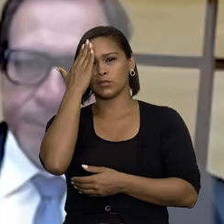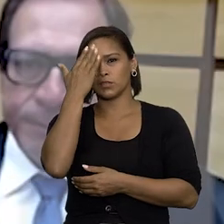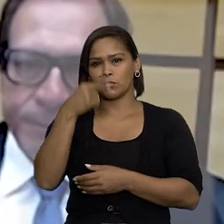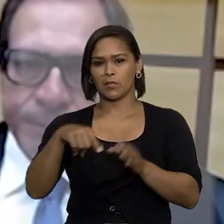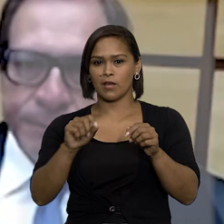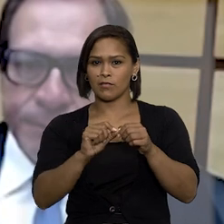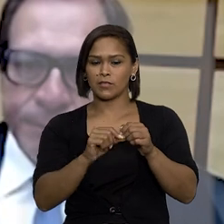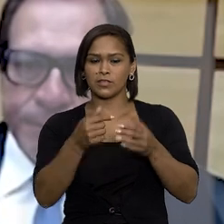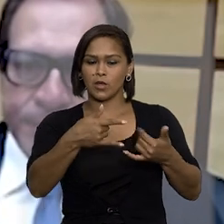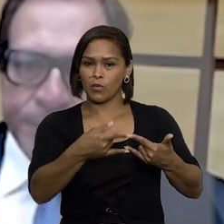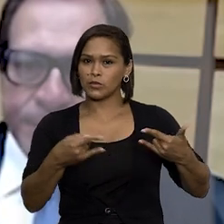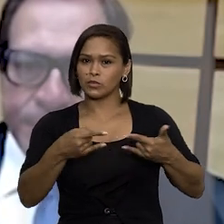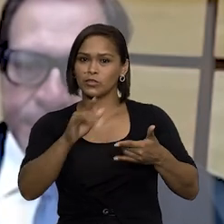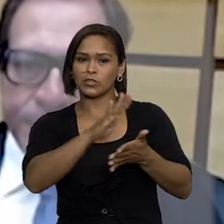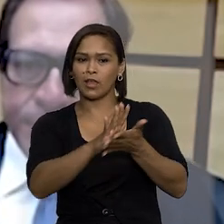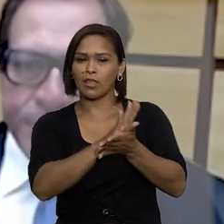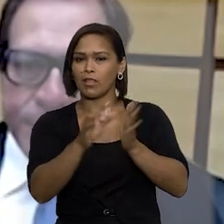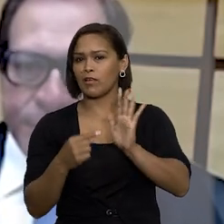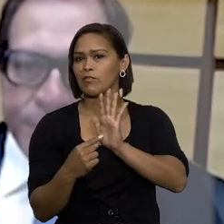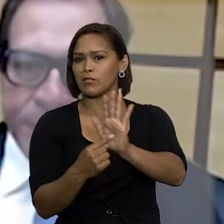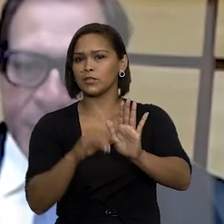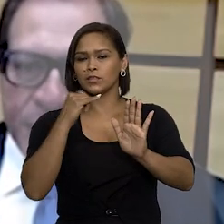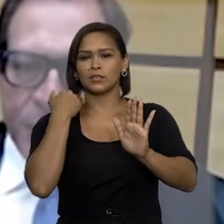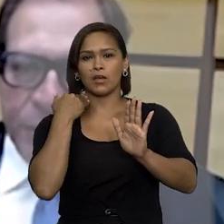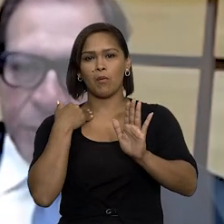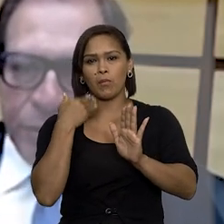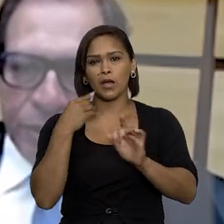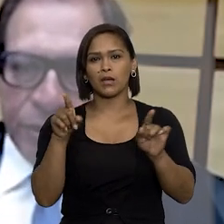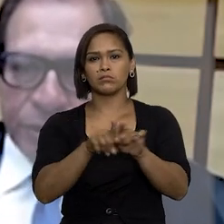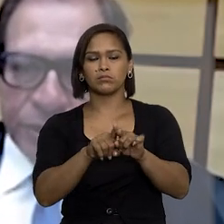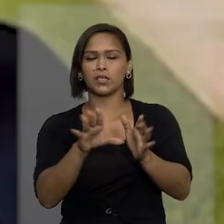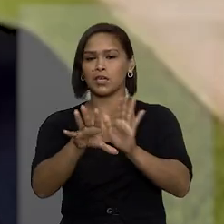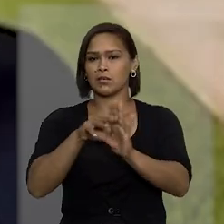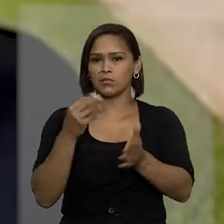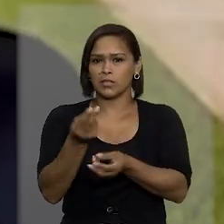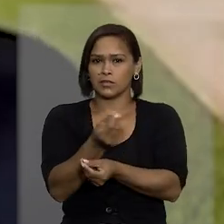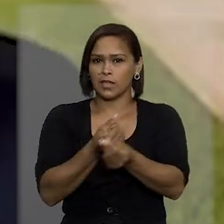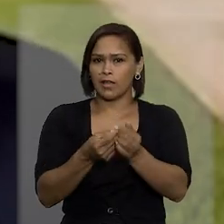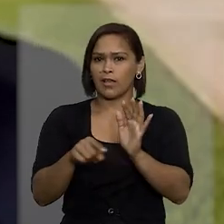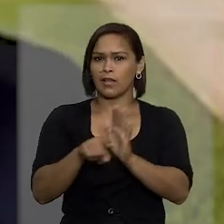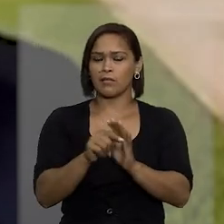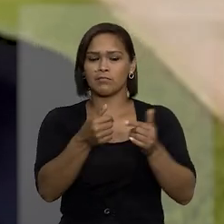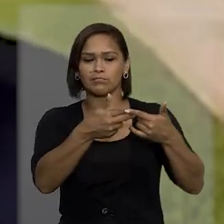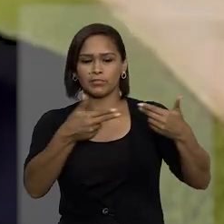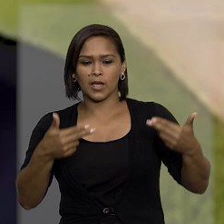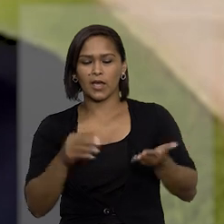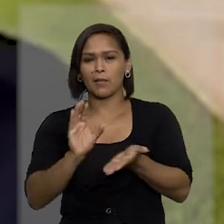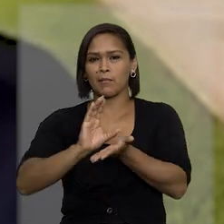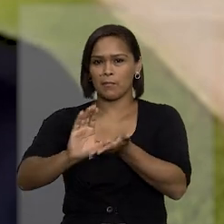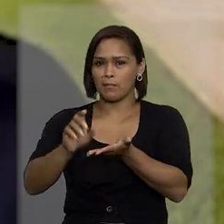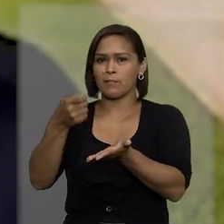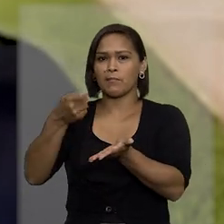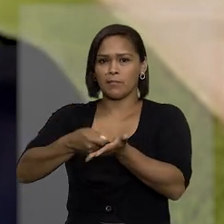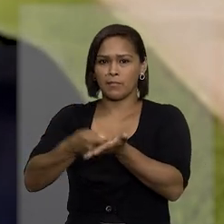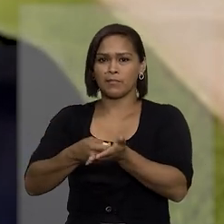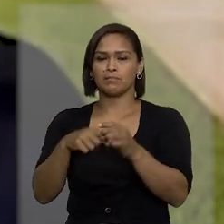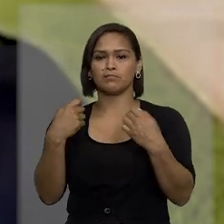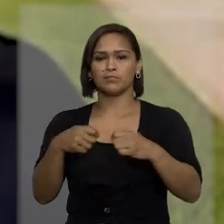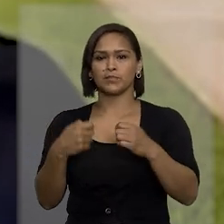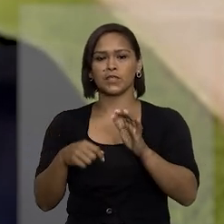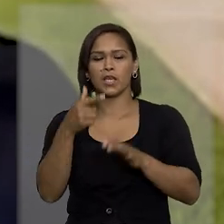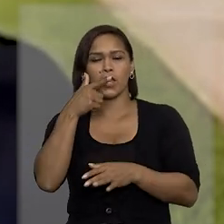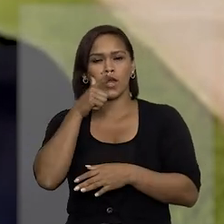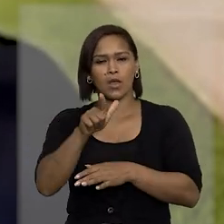a ser dada quando o cheque não for apresentado à instituição financeira sacada para a respectiva compensação é aquela que